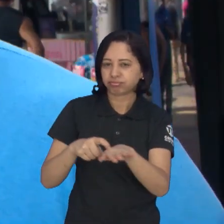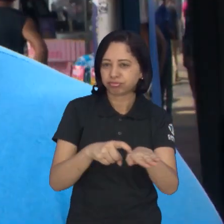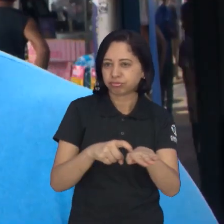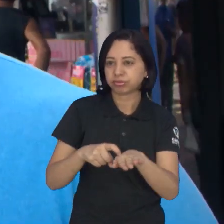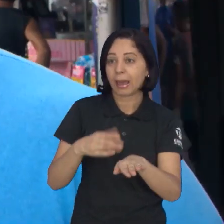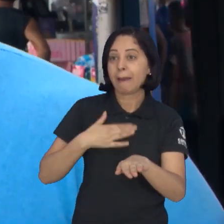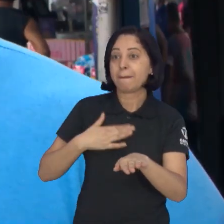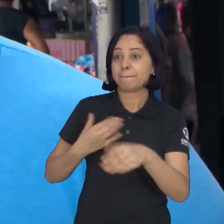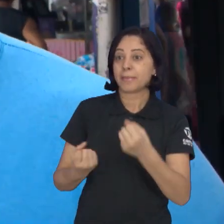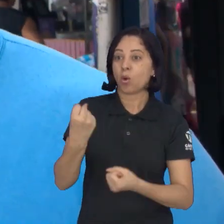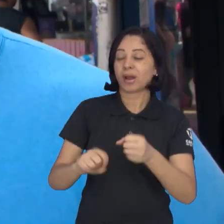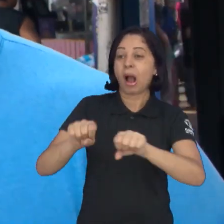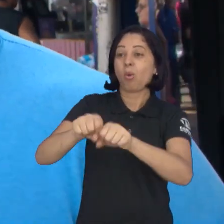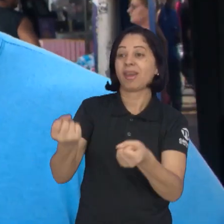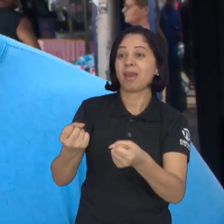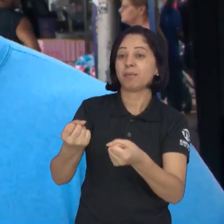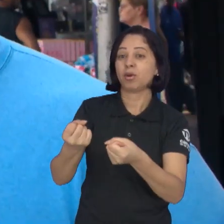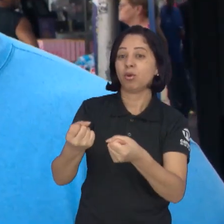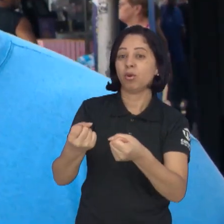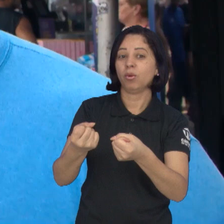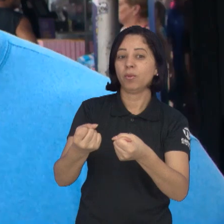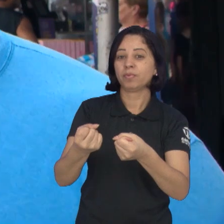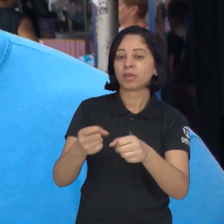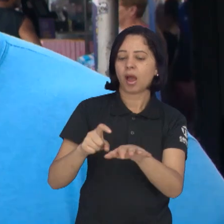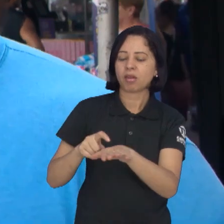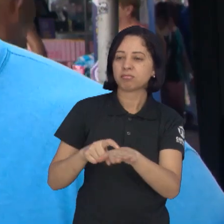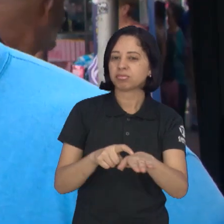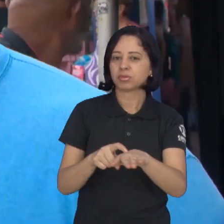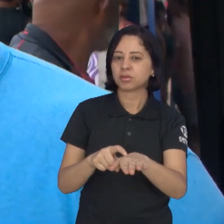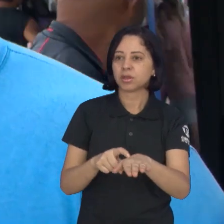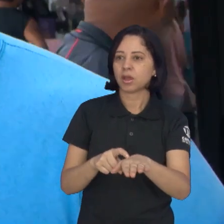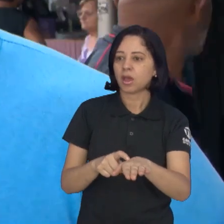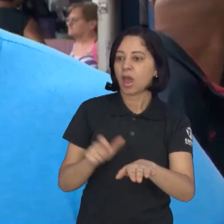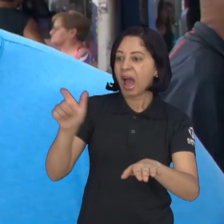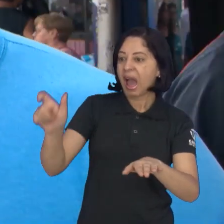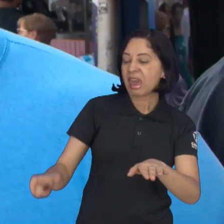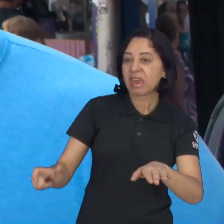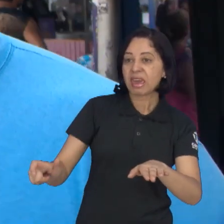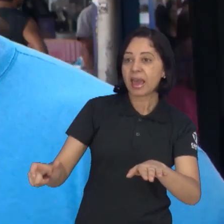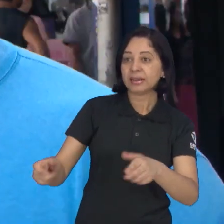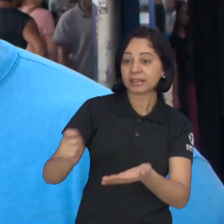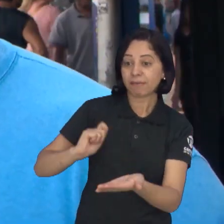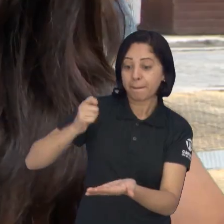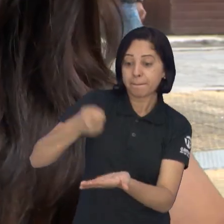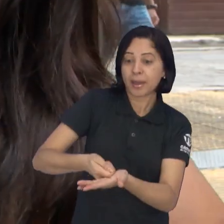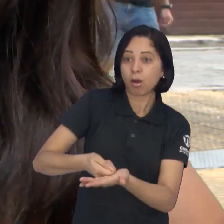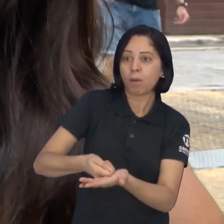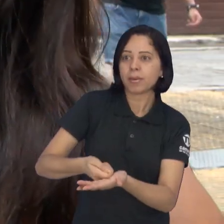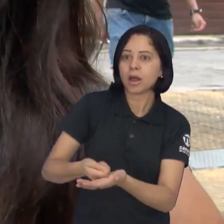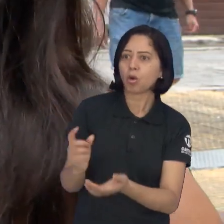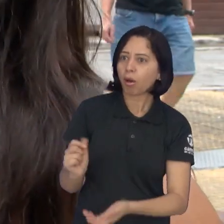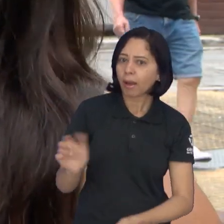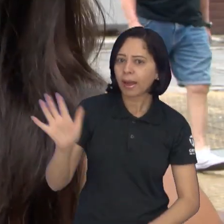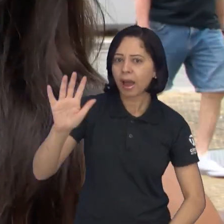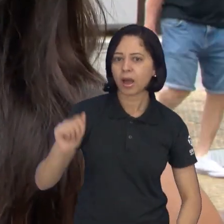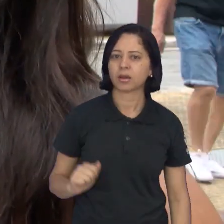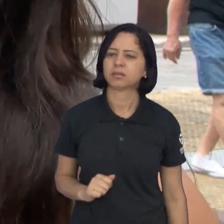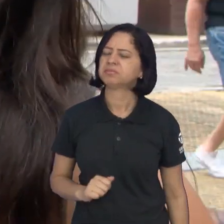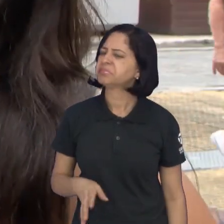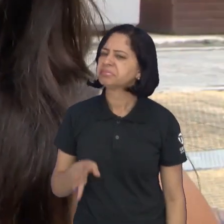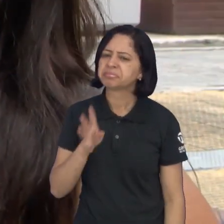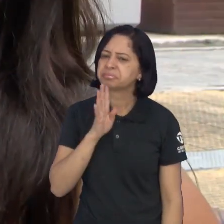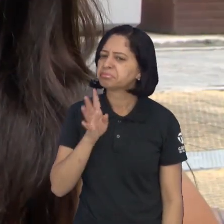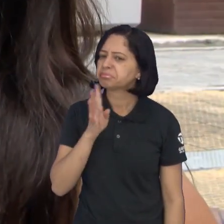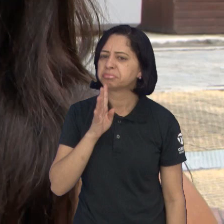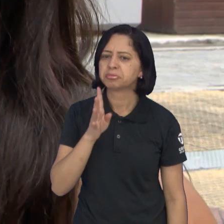carro deu uma pane elétrica, eles não fez a reativação e estavam me cobrando o valor da mensalidade. Conheço, mas eu